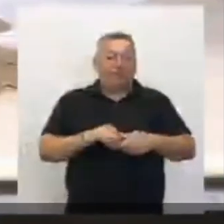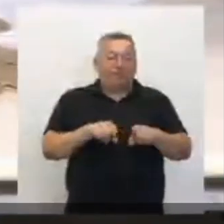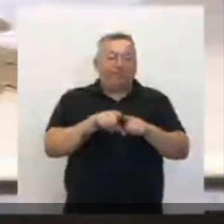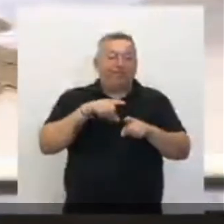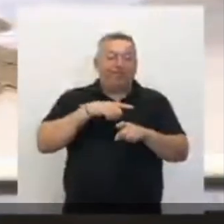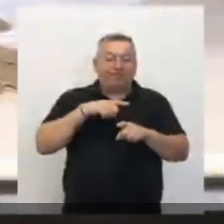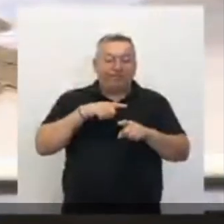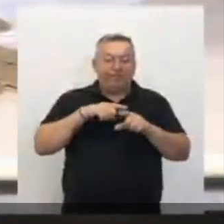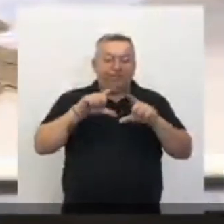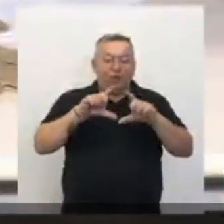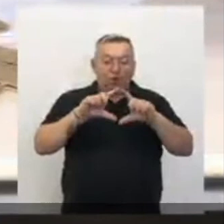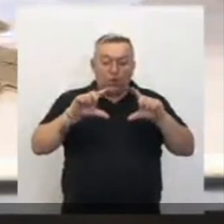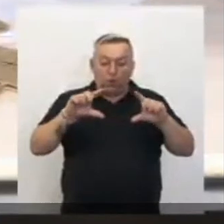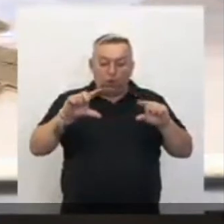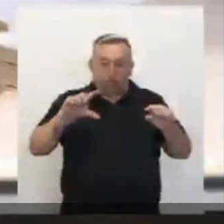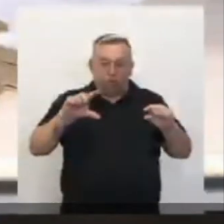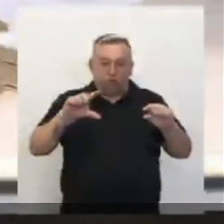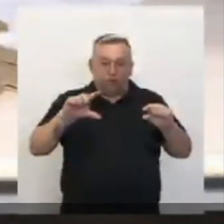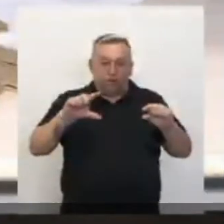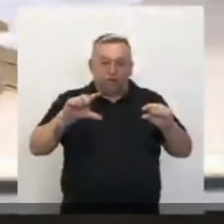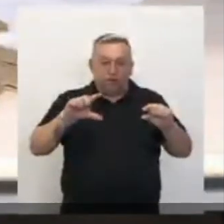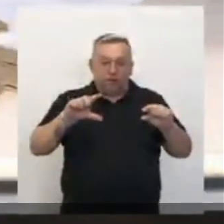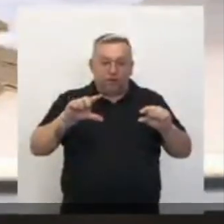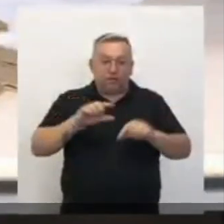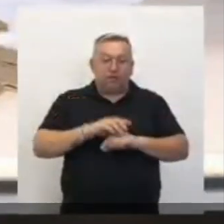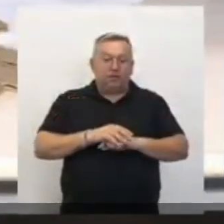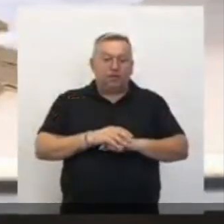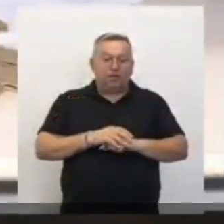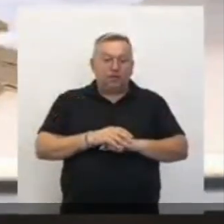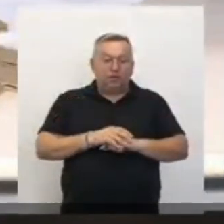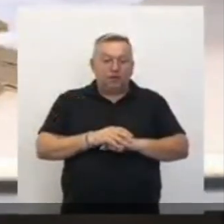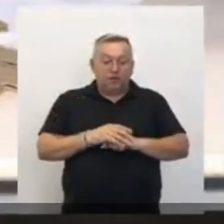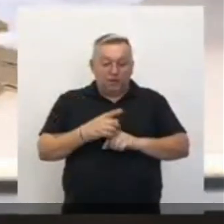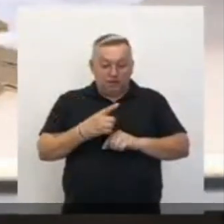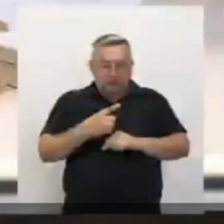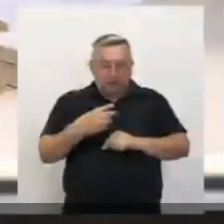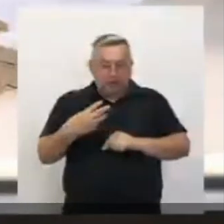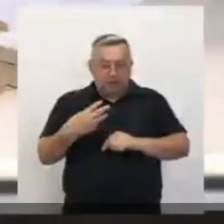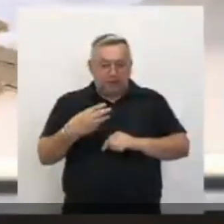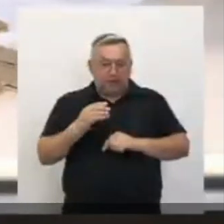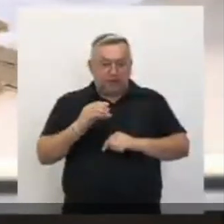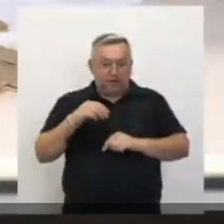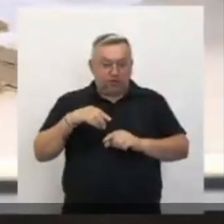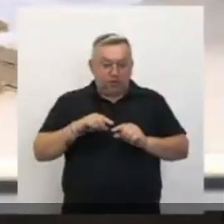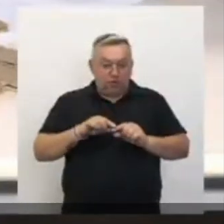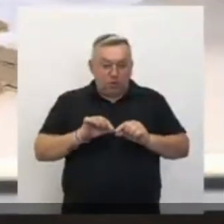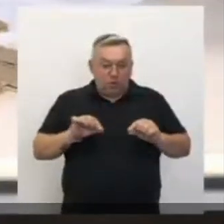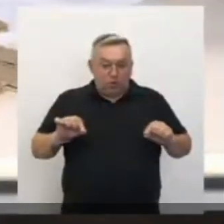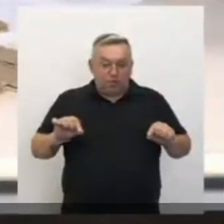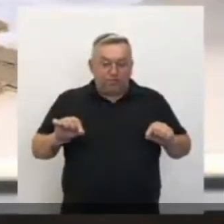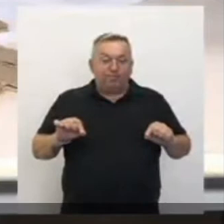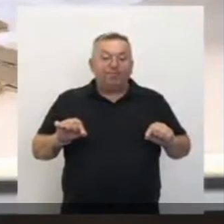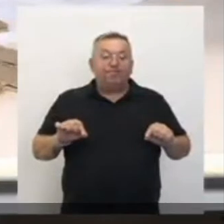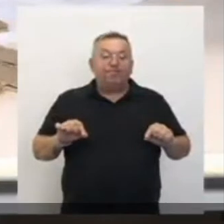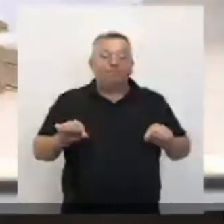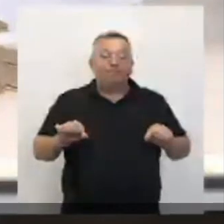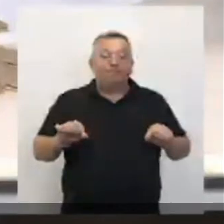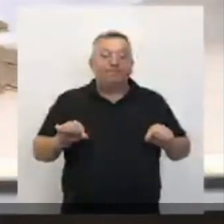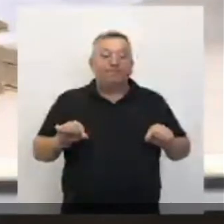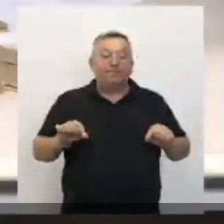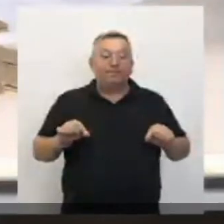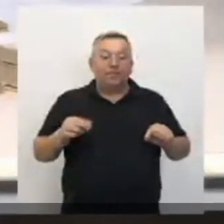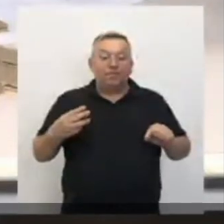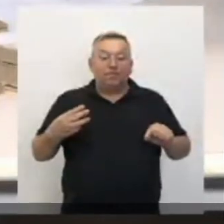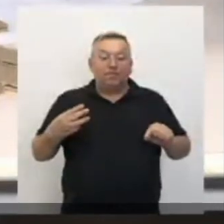o trapézio. Esse trapézio eu vou ter 13 de comprimento,